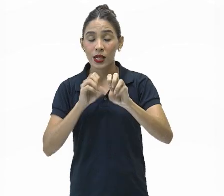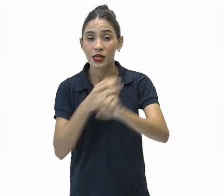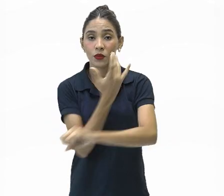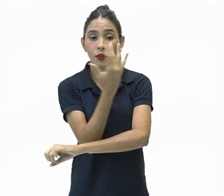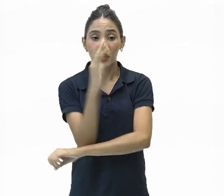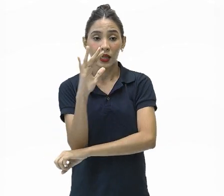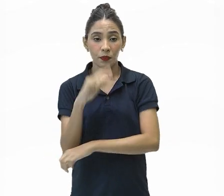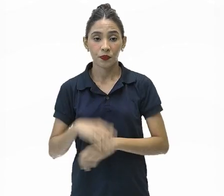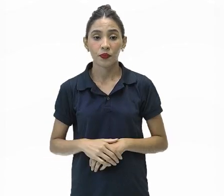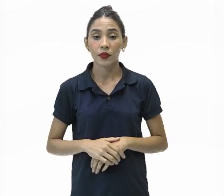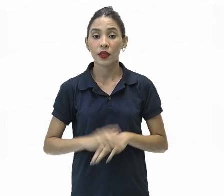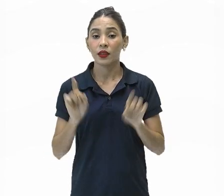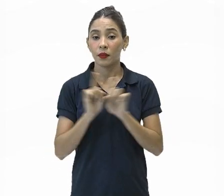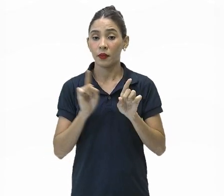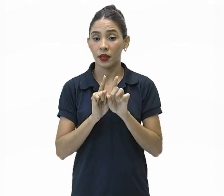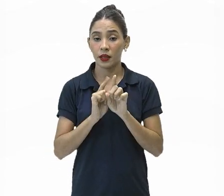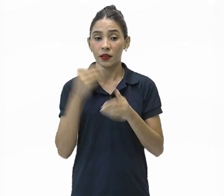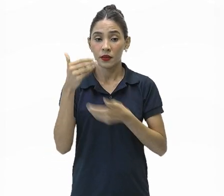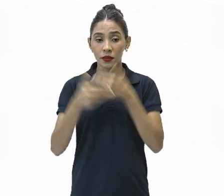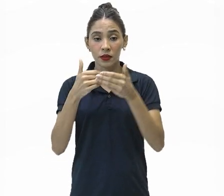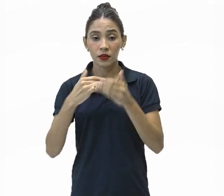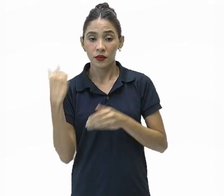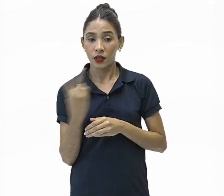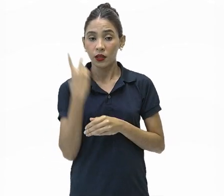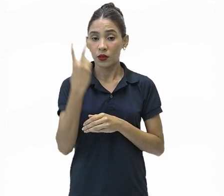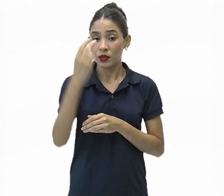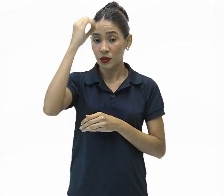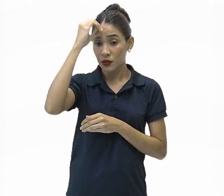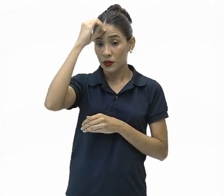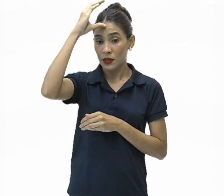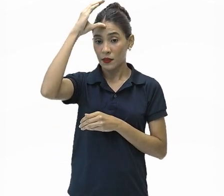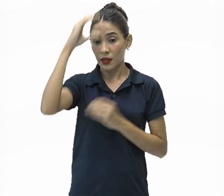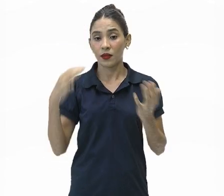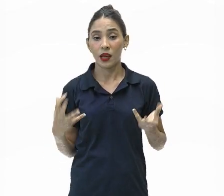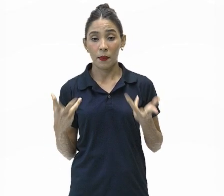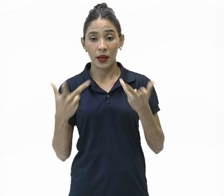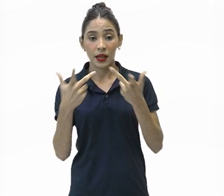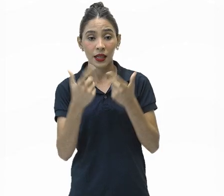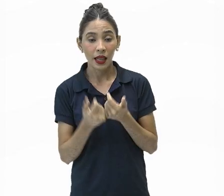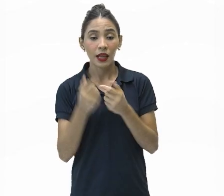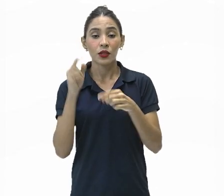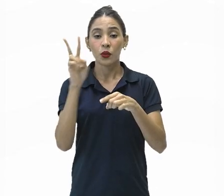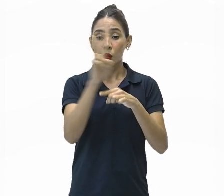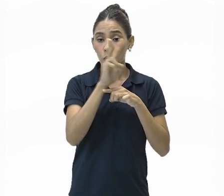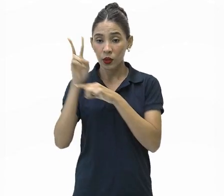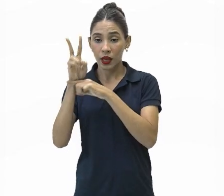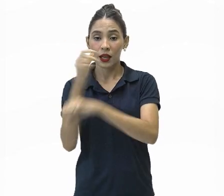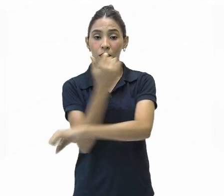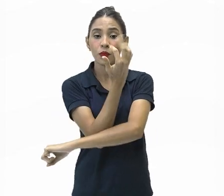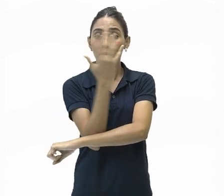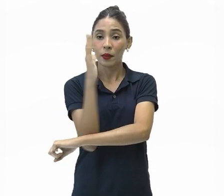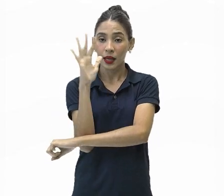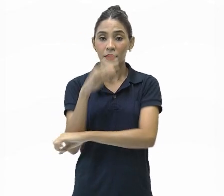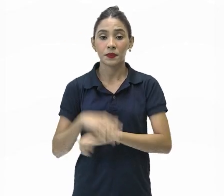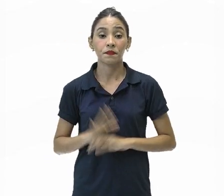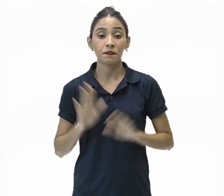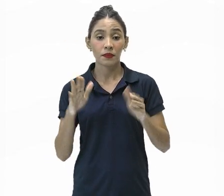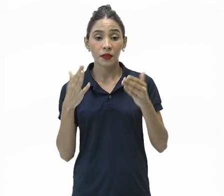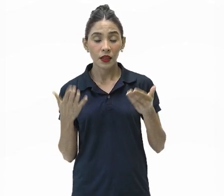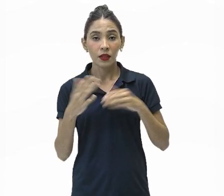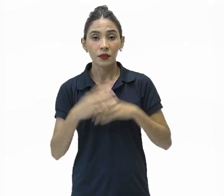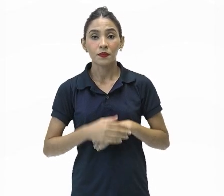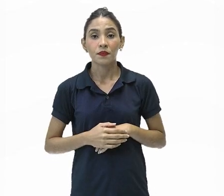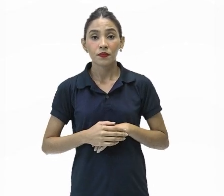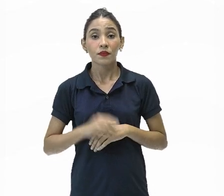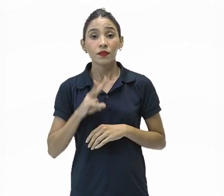ambiental, visando ali a construção de valores, conhecimentos e habilidades para a conservação do meio ambiente. Então,